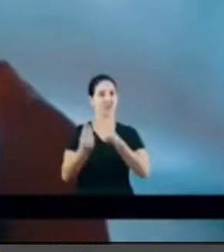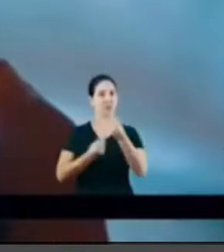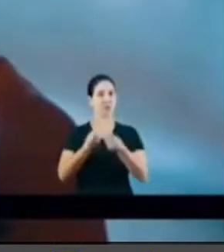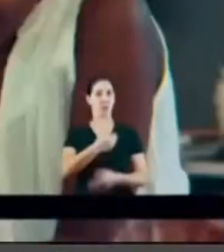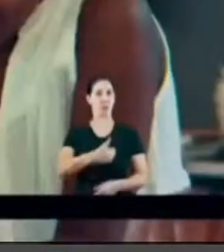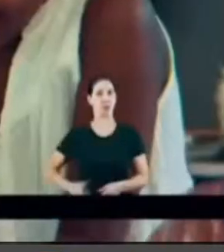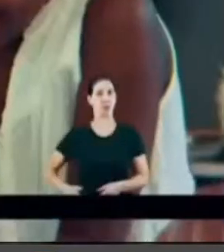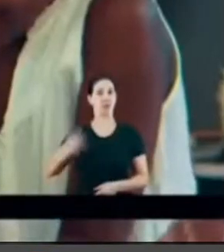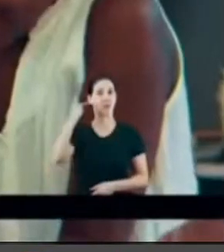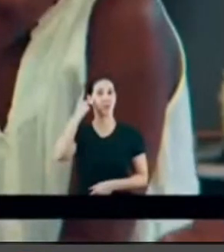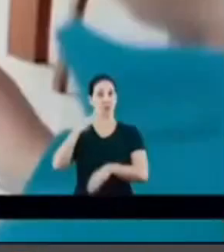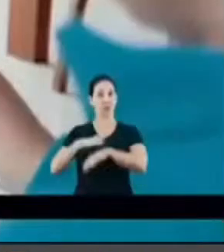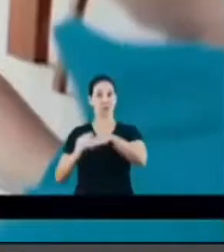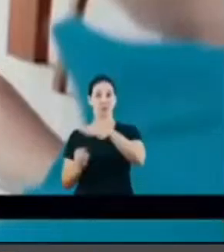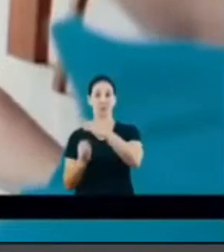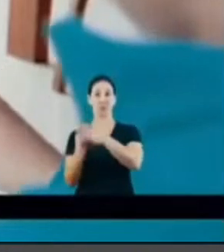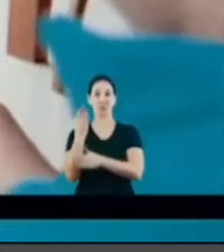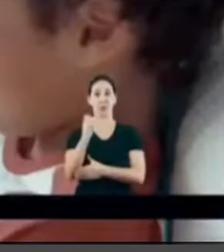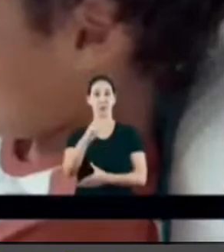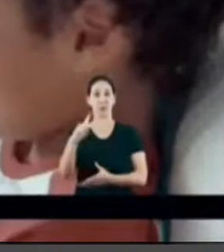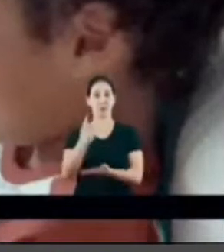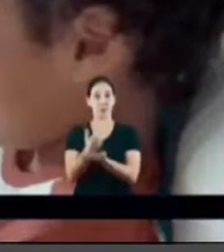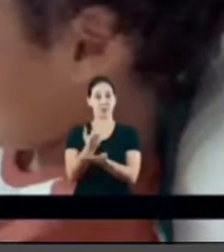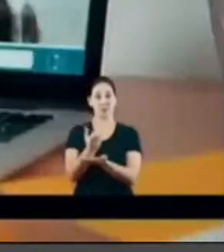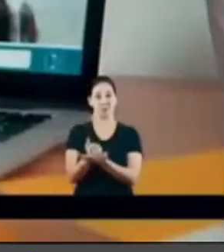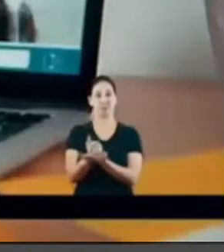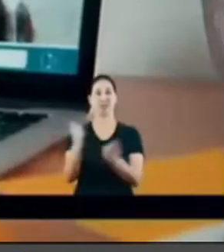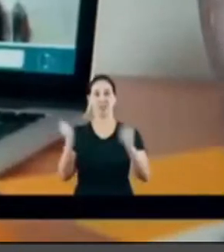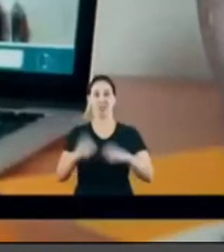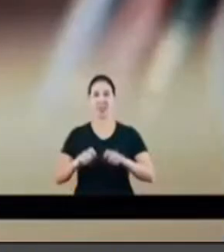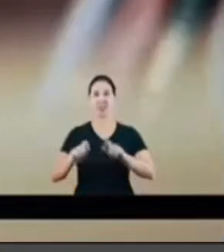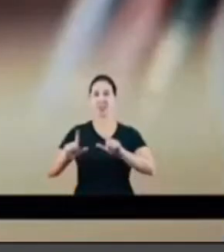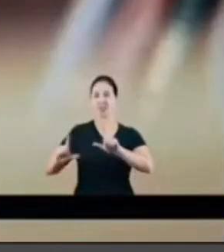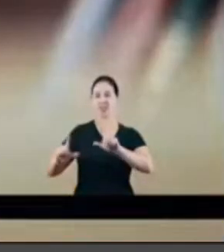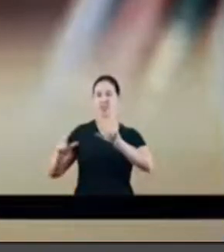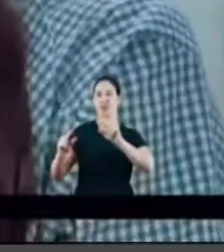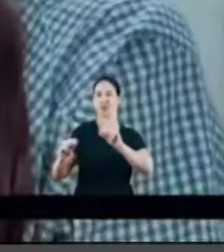governo de São Paulo criou um aplicativo online de aulas com chats para todos os estudantes.